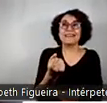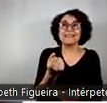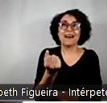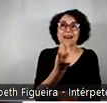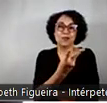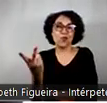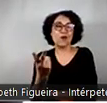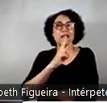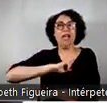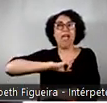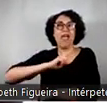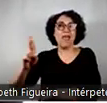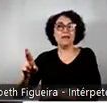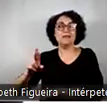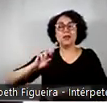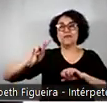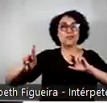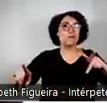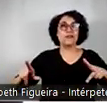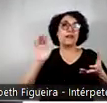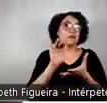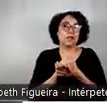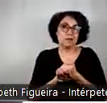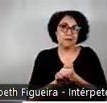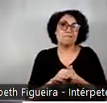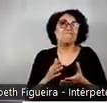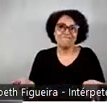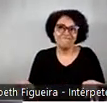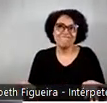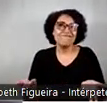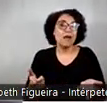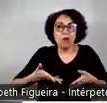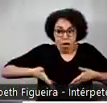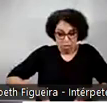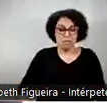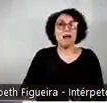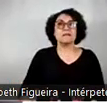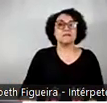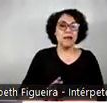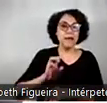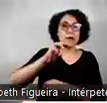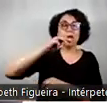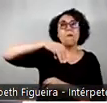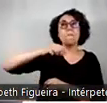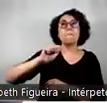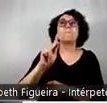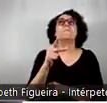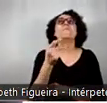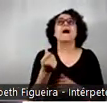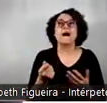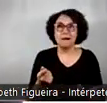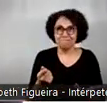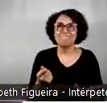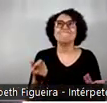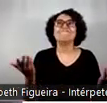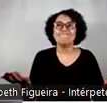e seus irmãos, eles não tinham, né, nenhum status de cidadania. Então, de pensar, né, que como que um pedaço de papel é um